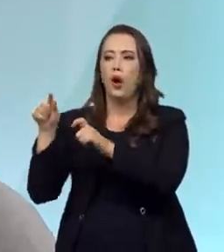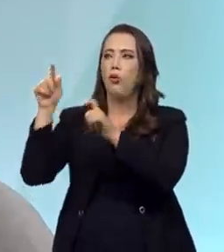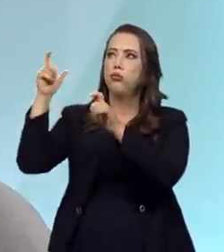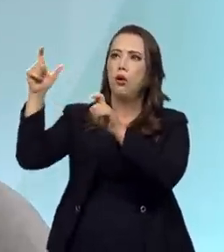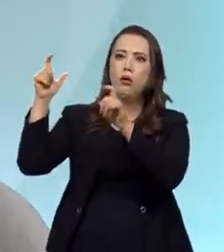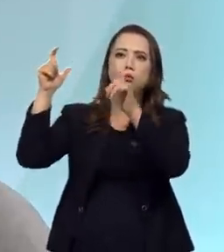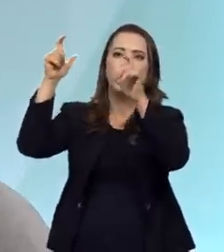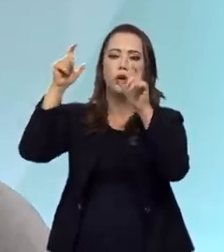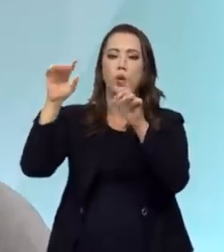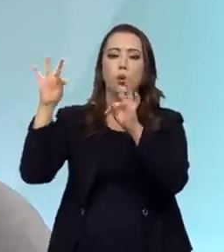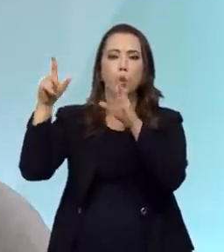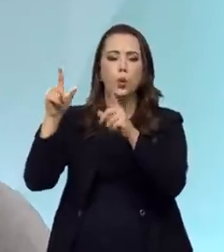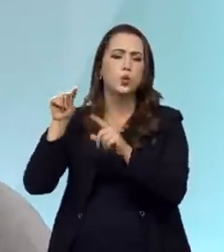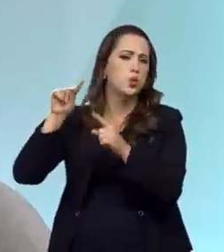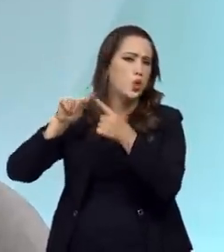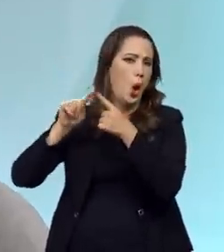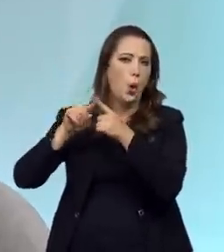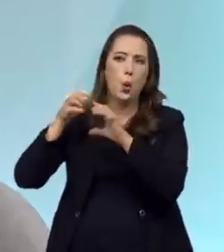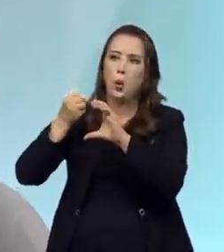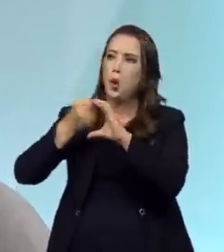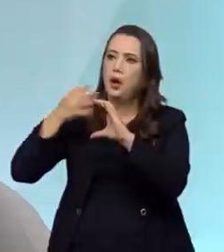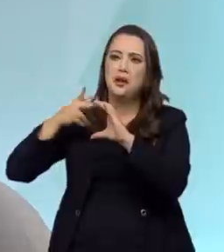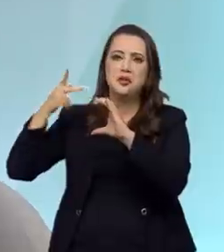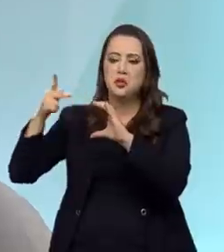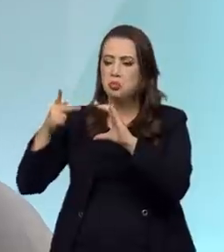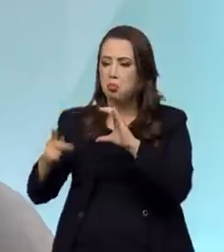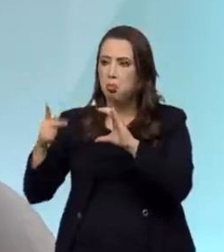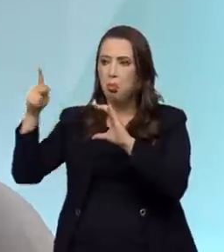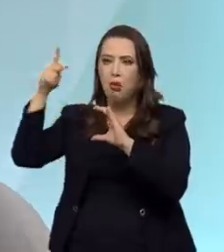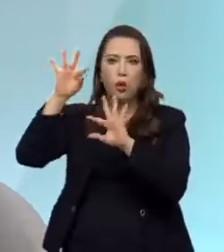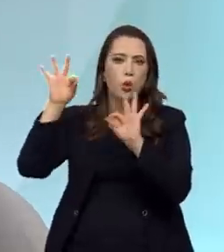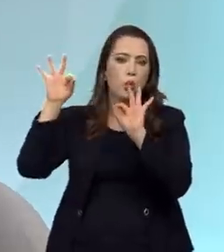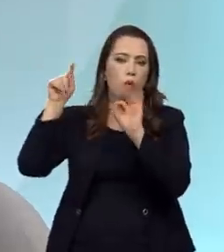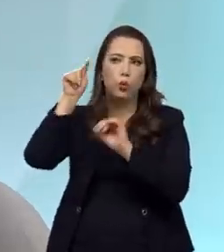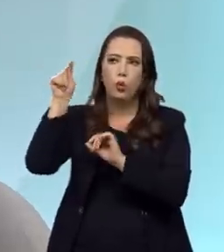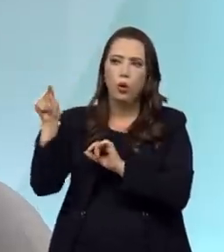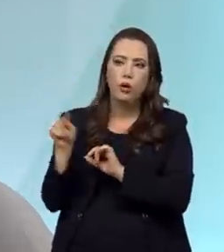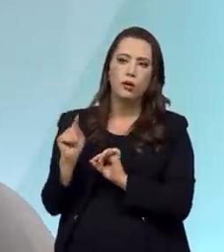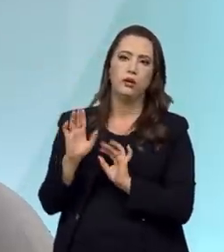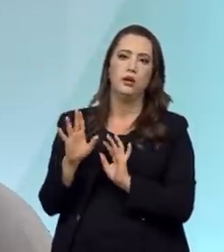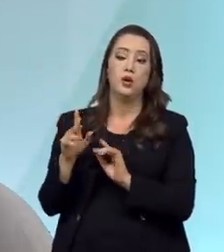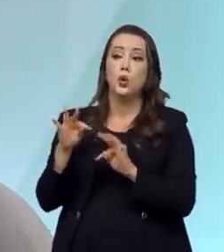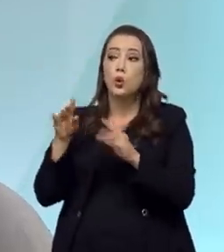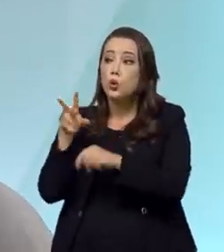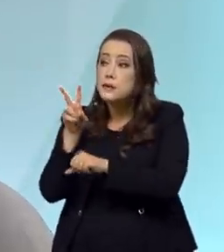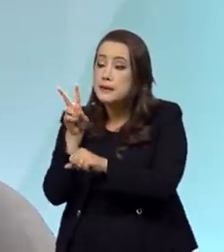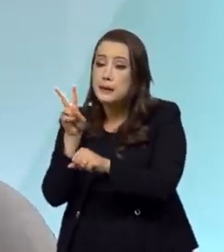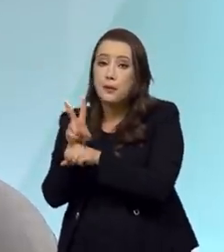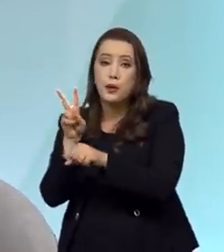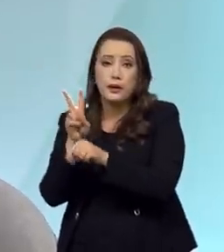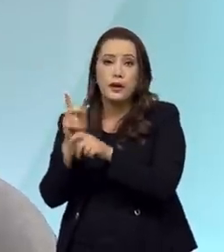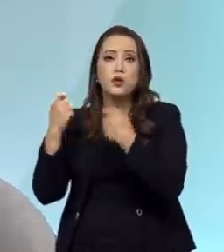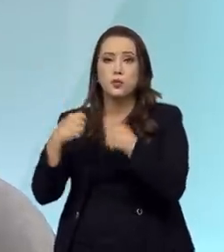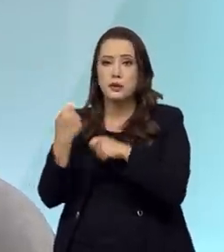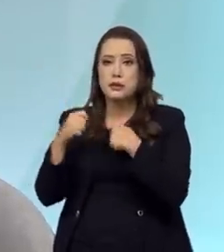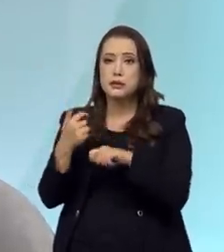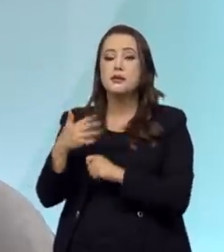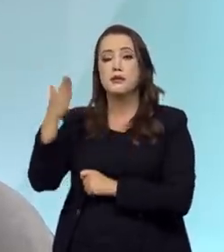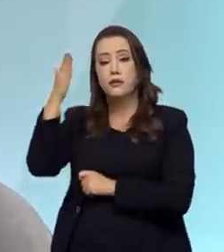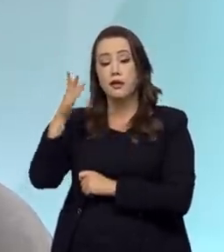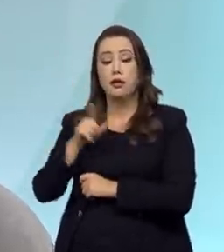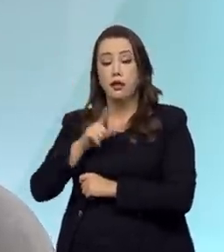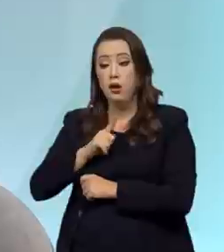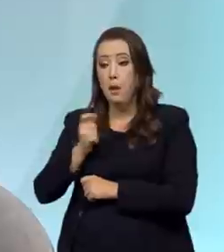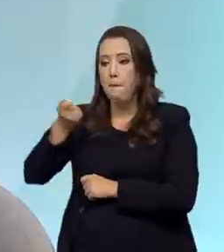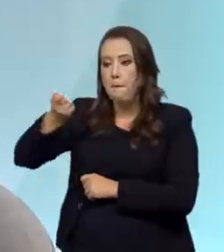característica e todos devem ser reconhecidos aqueles que protegem devem ser reconhecidos e remunerados o